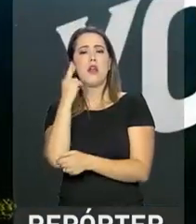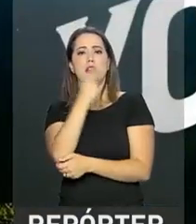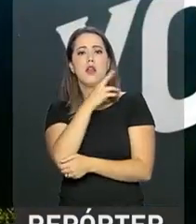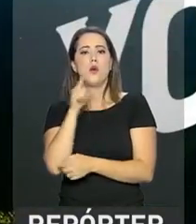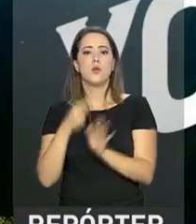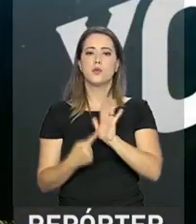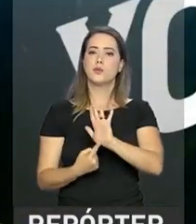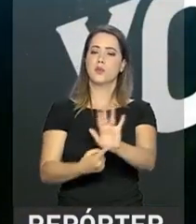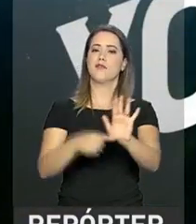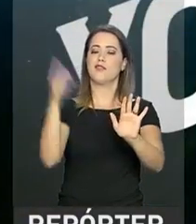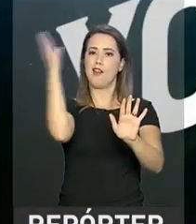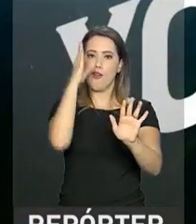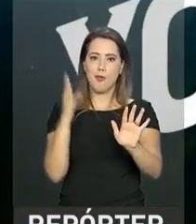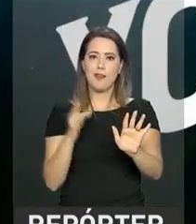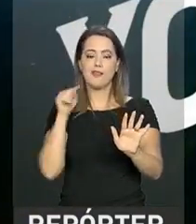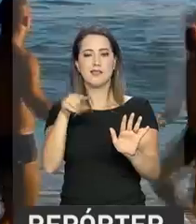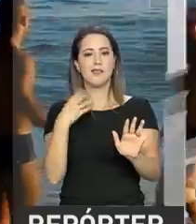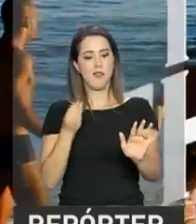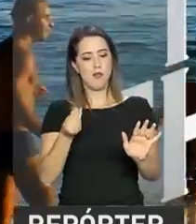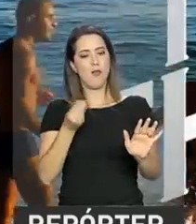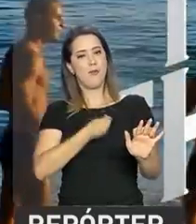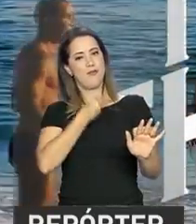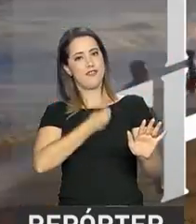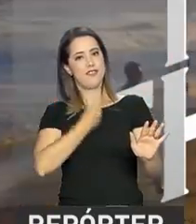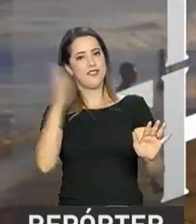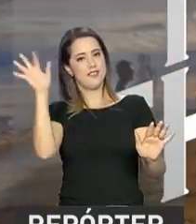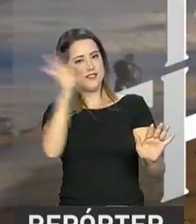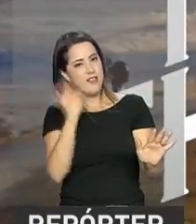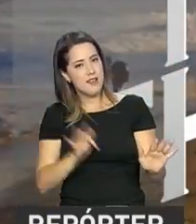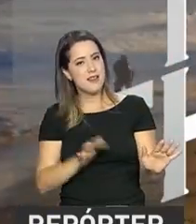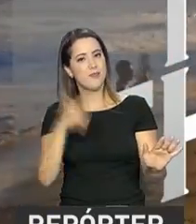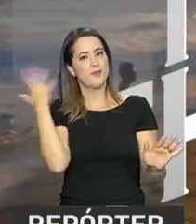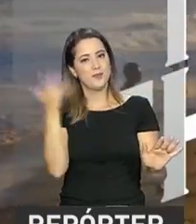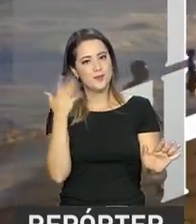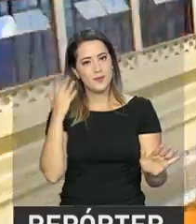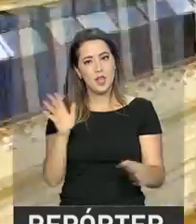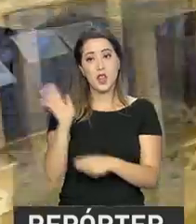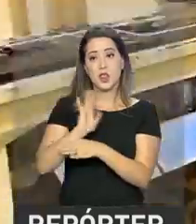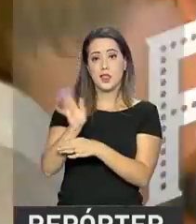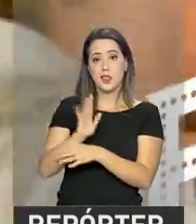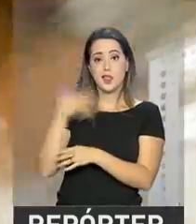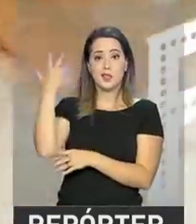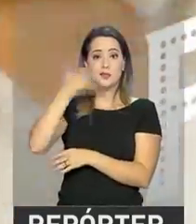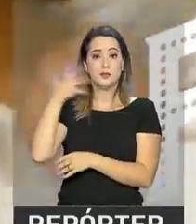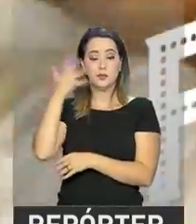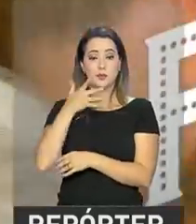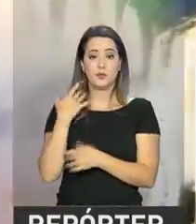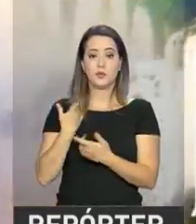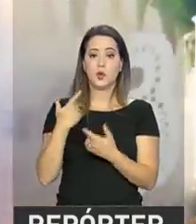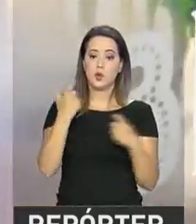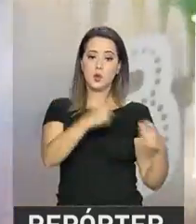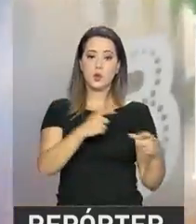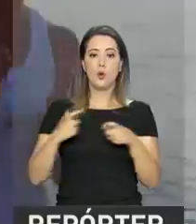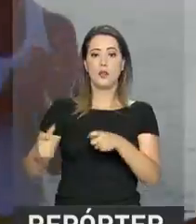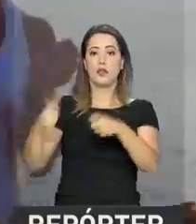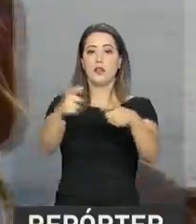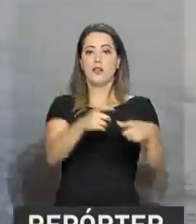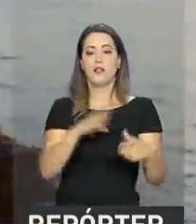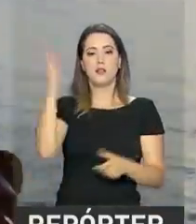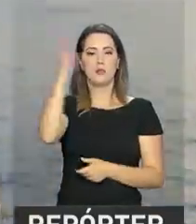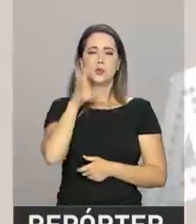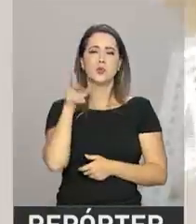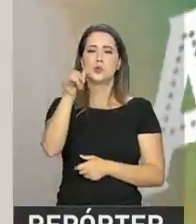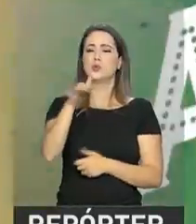jeito alegre o estilo de vida do povo brasileiro a campanha conta com vídeos painéis e imagens de destinos turísticos do brasil por